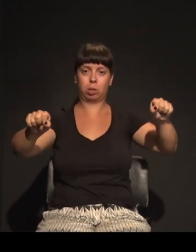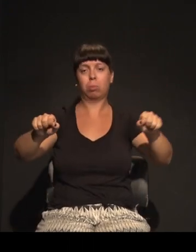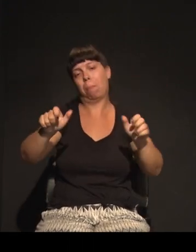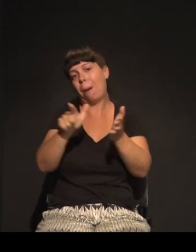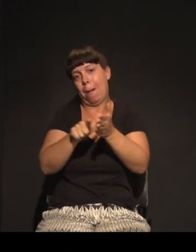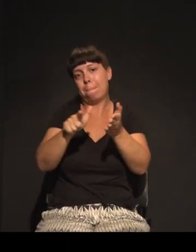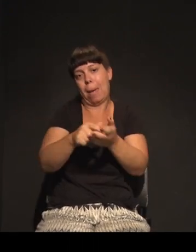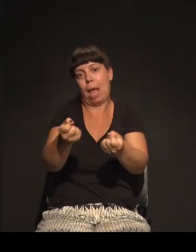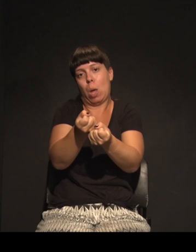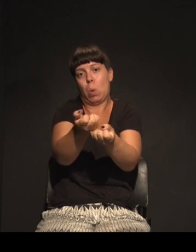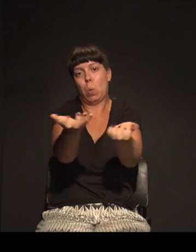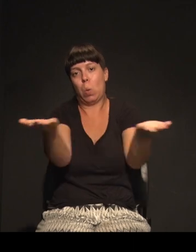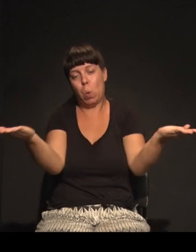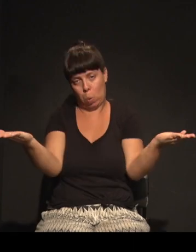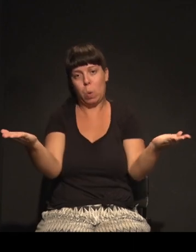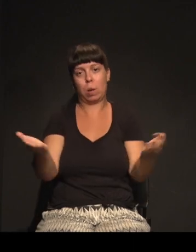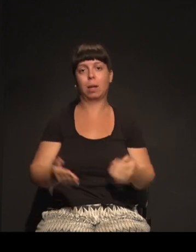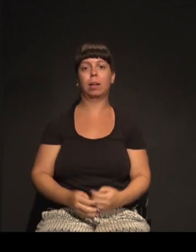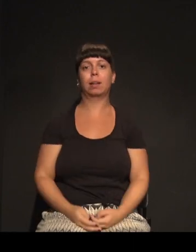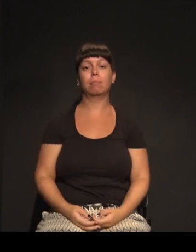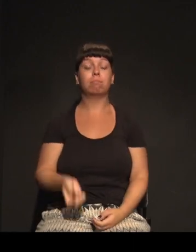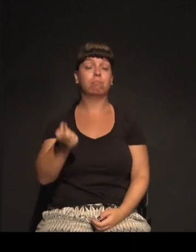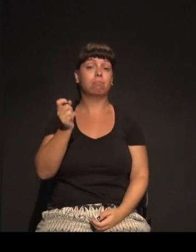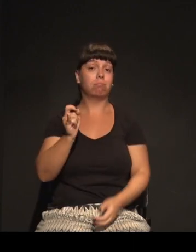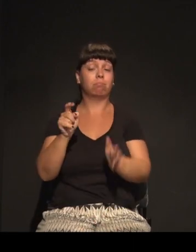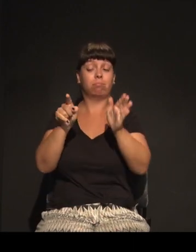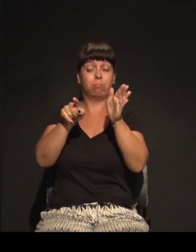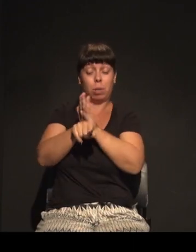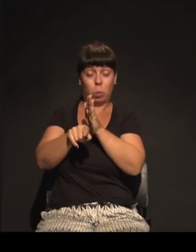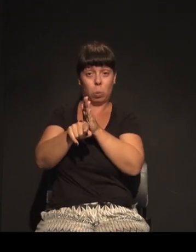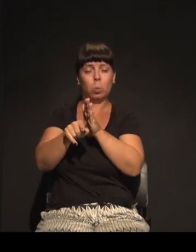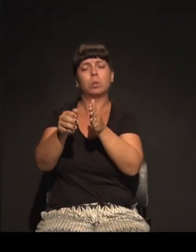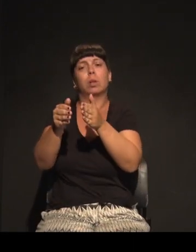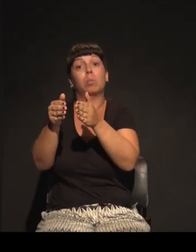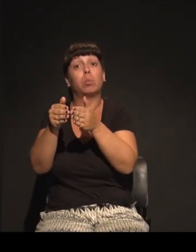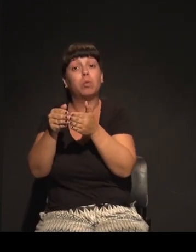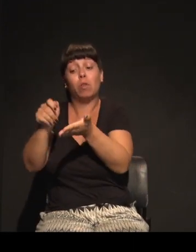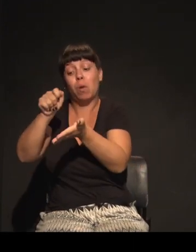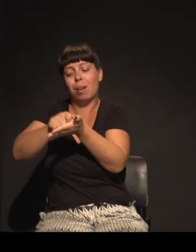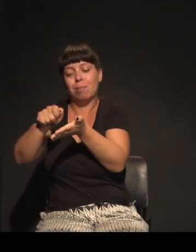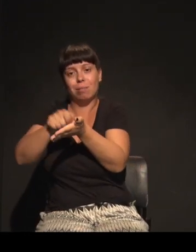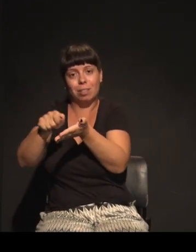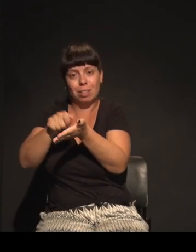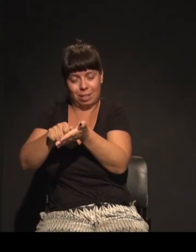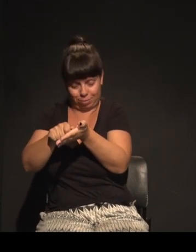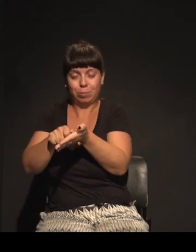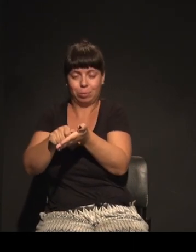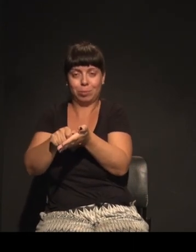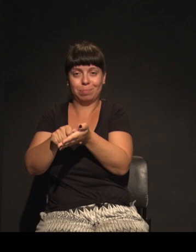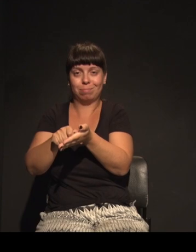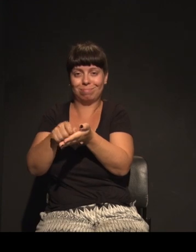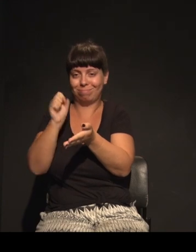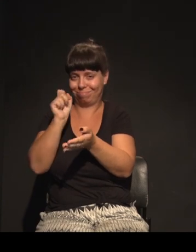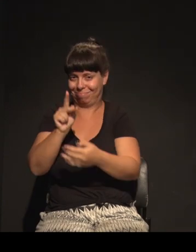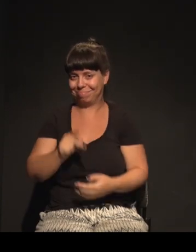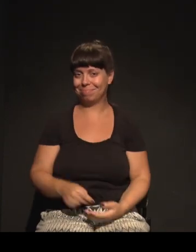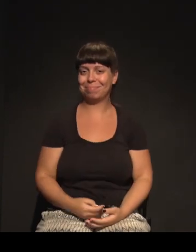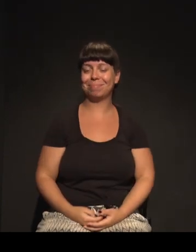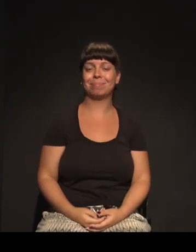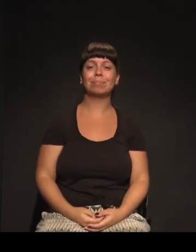papéis quem quiser fazer perguntas por favor escrevam essas perguntas